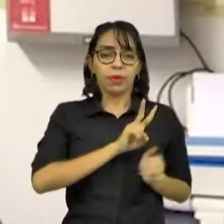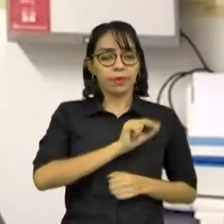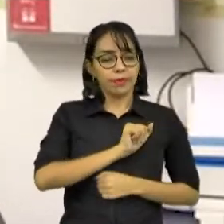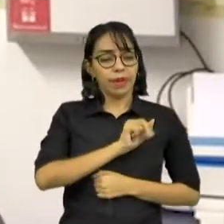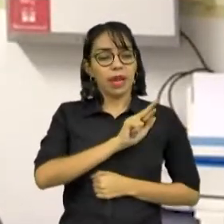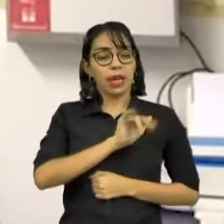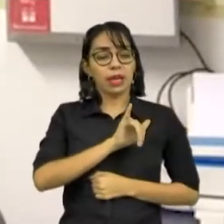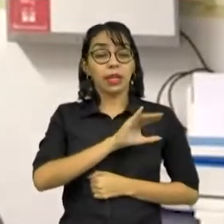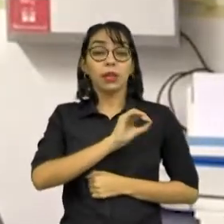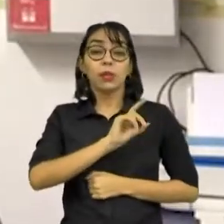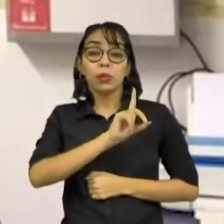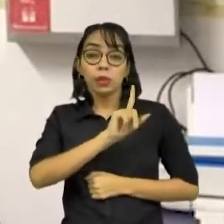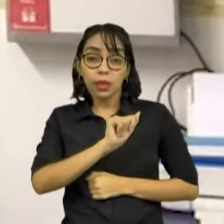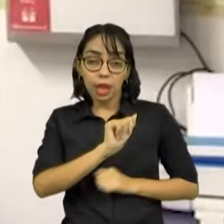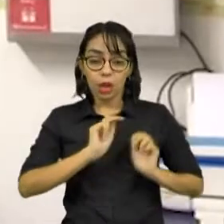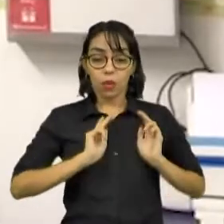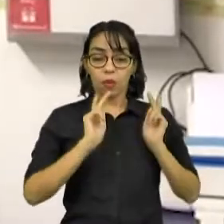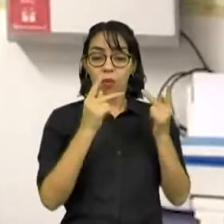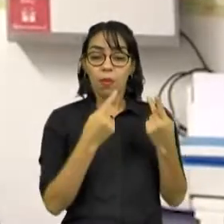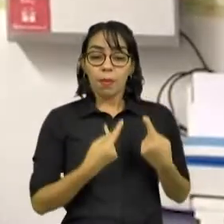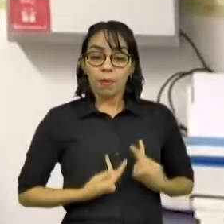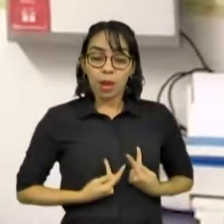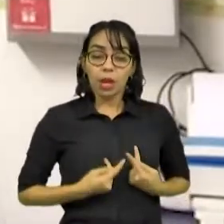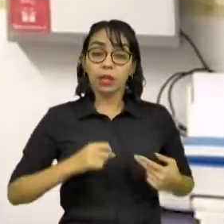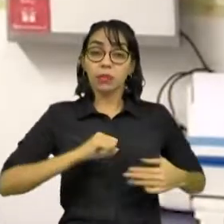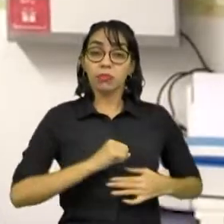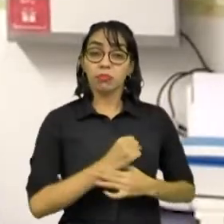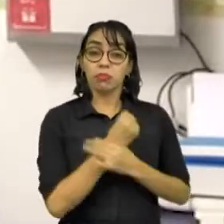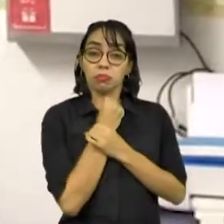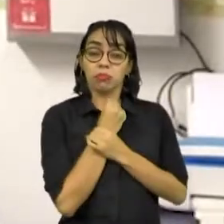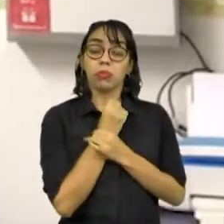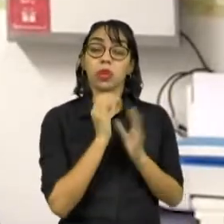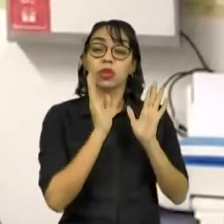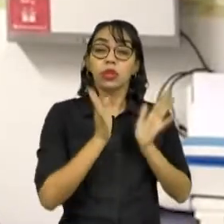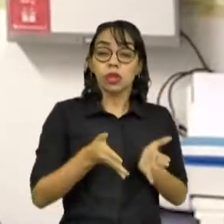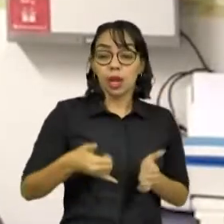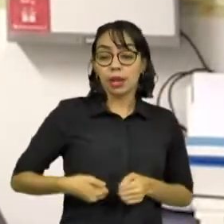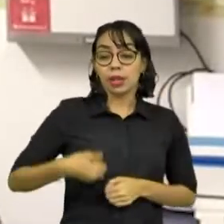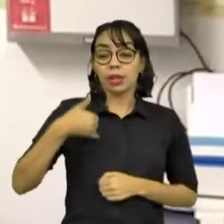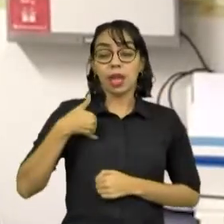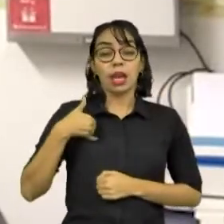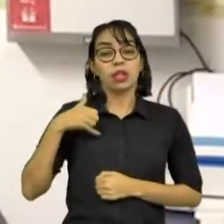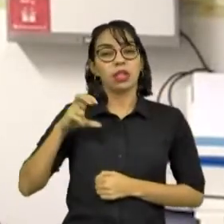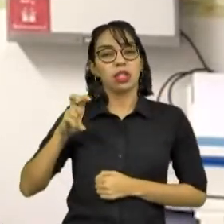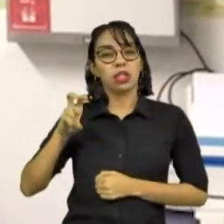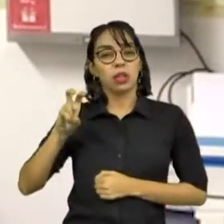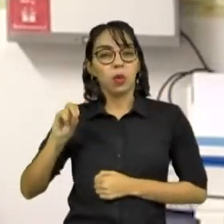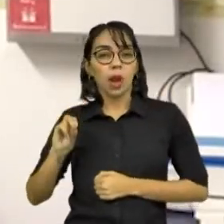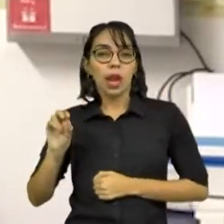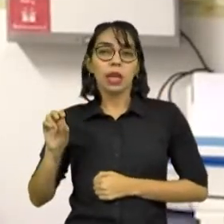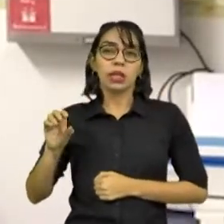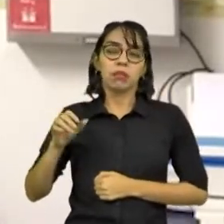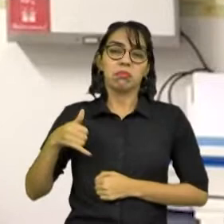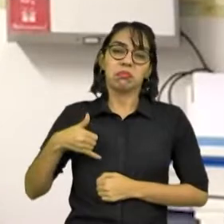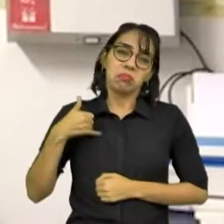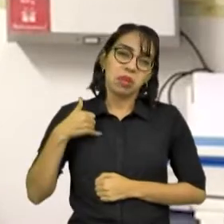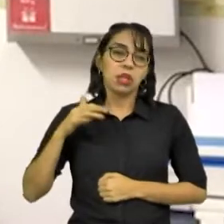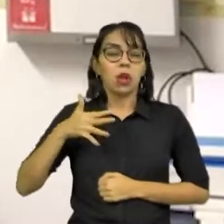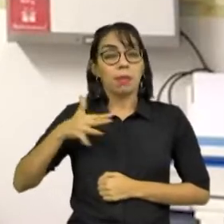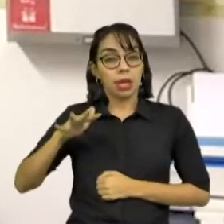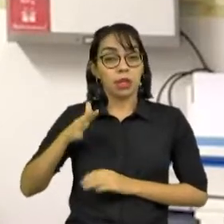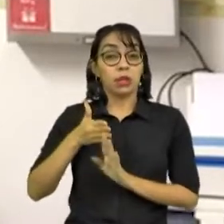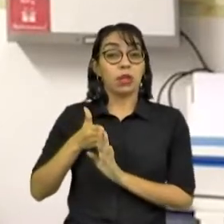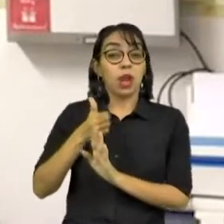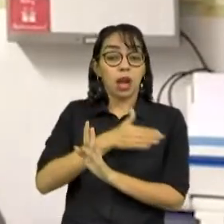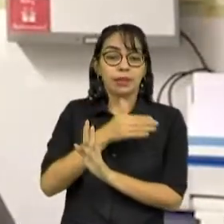anos foram vacinados no passado, os menores de 40, 50 anos provavelmente nunca receberam essa vacina, mas esses